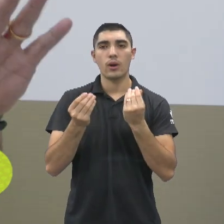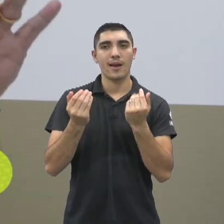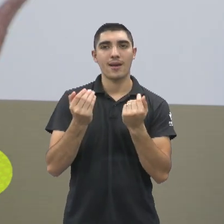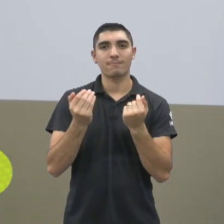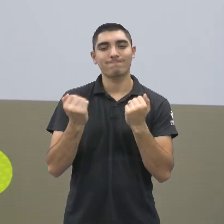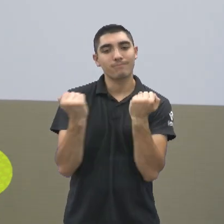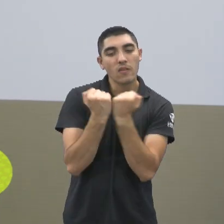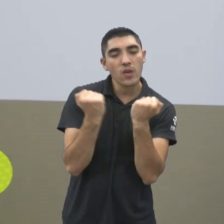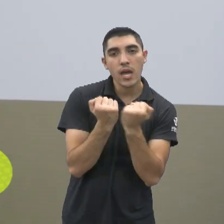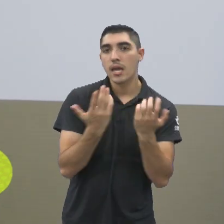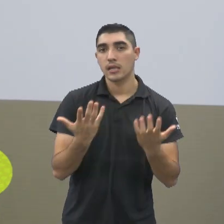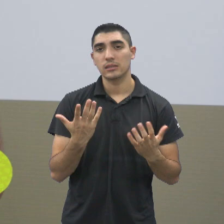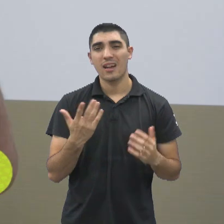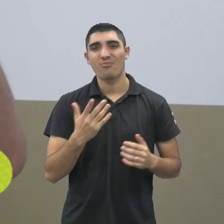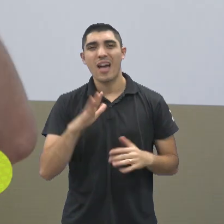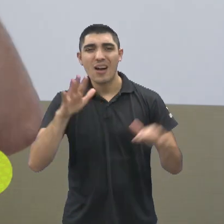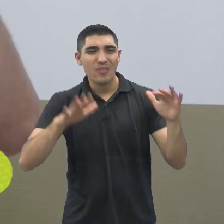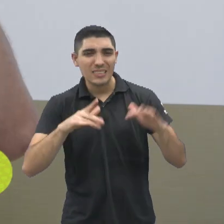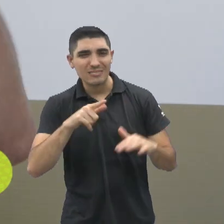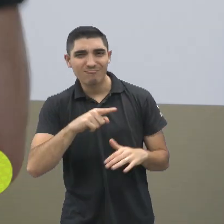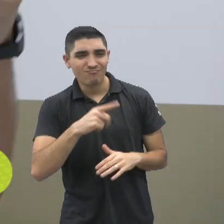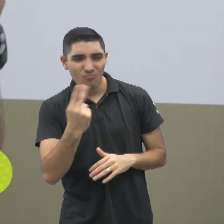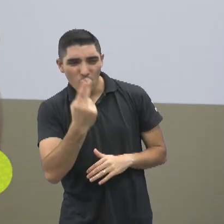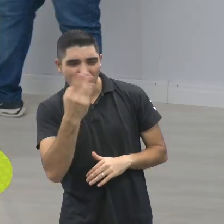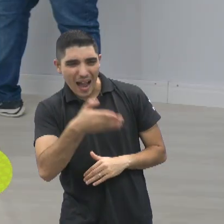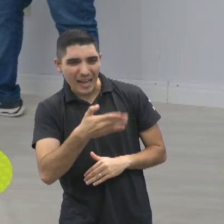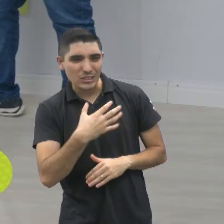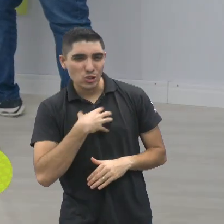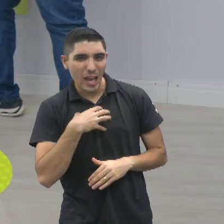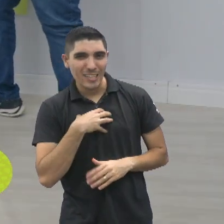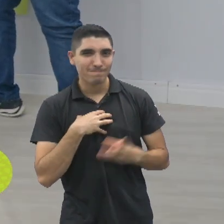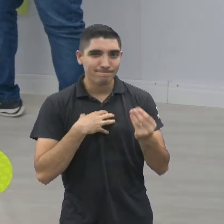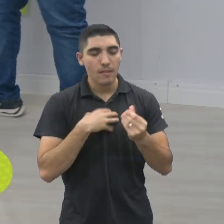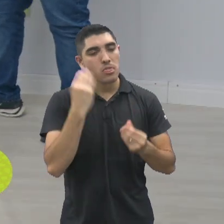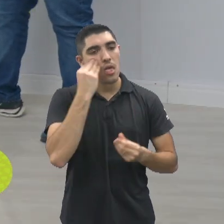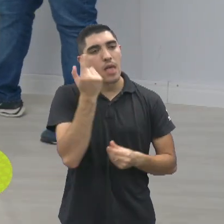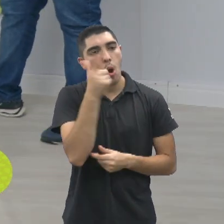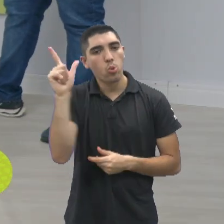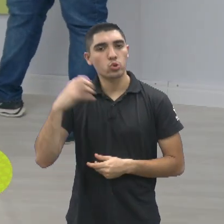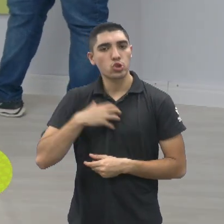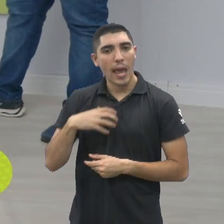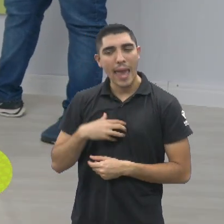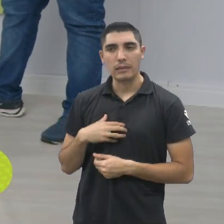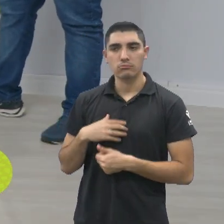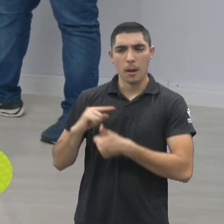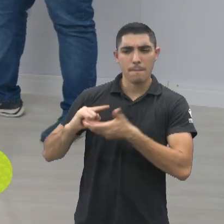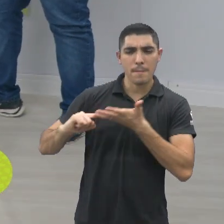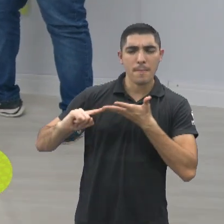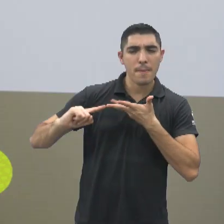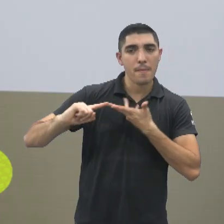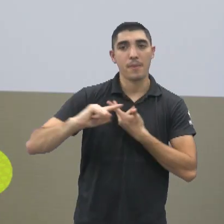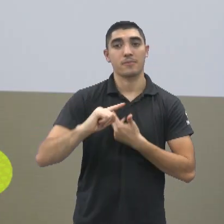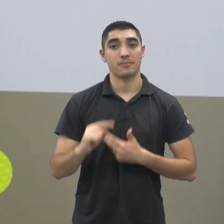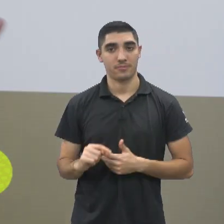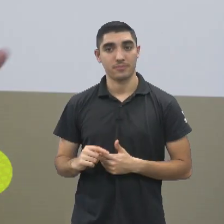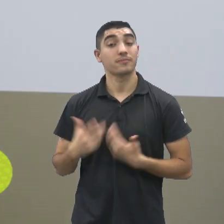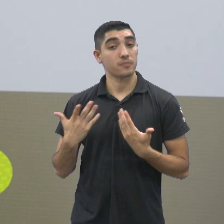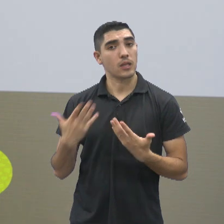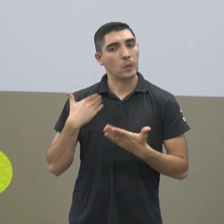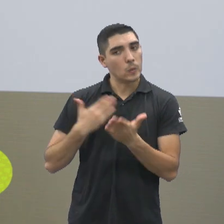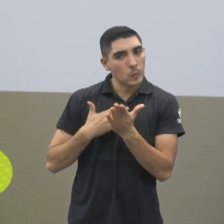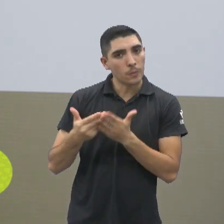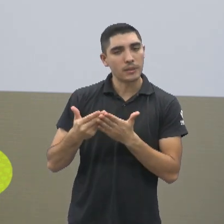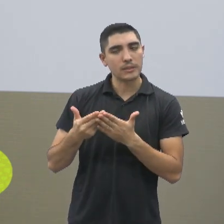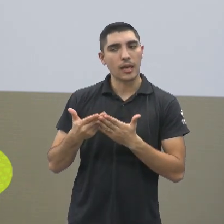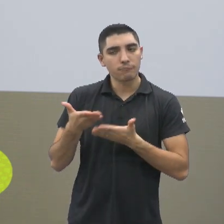não está dando de uma maneira que sobre, né, dentro do campo. Faz o seu posicionado aqui, vamos